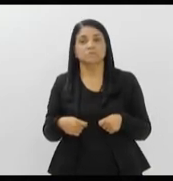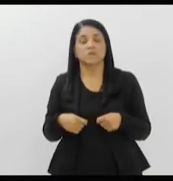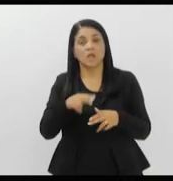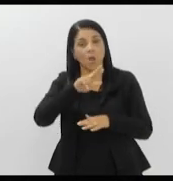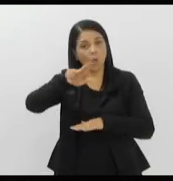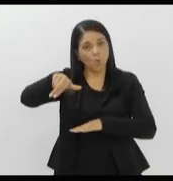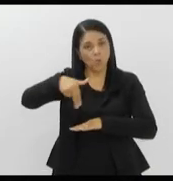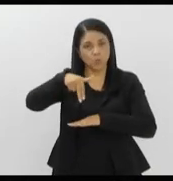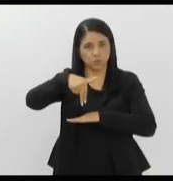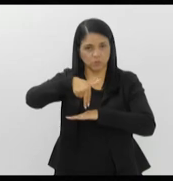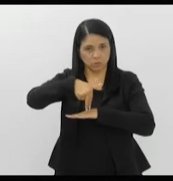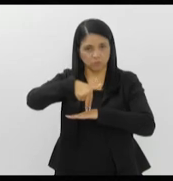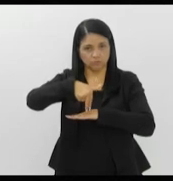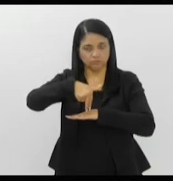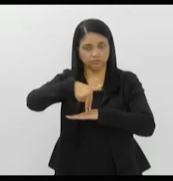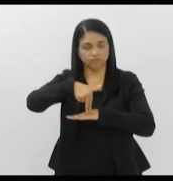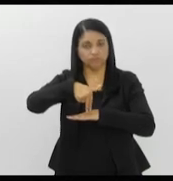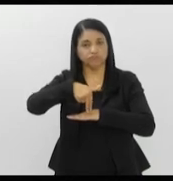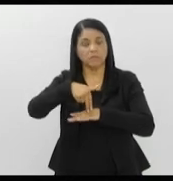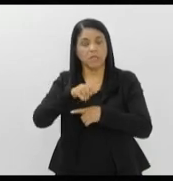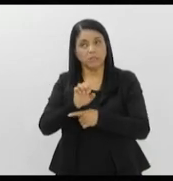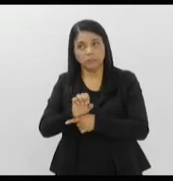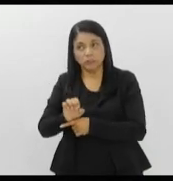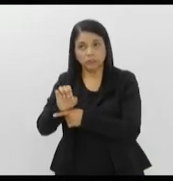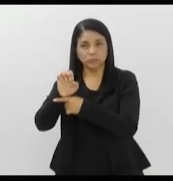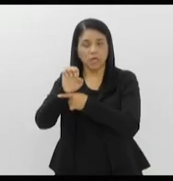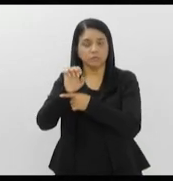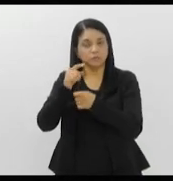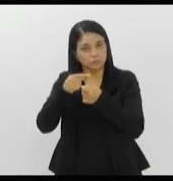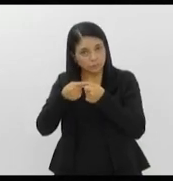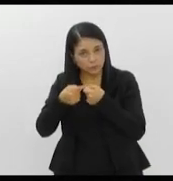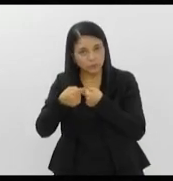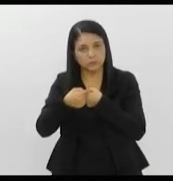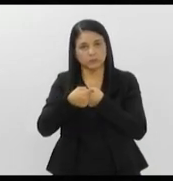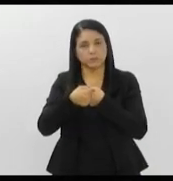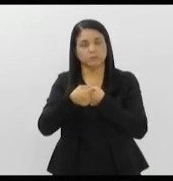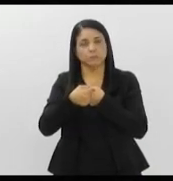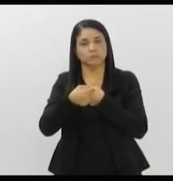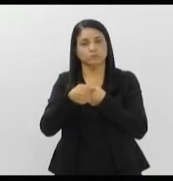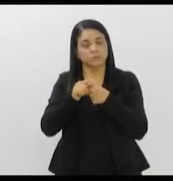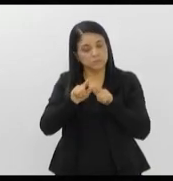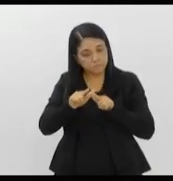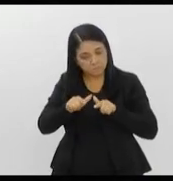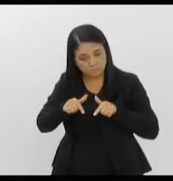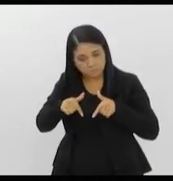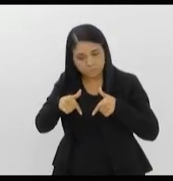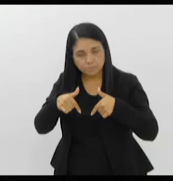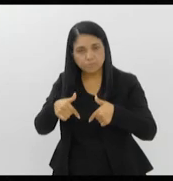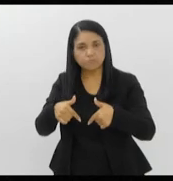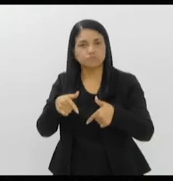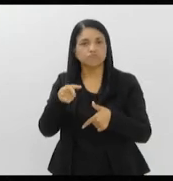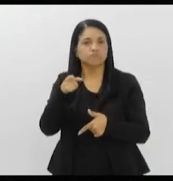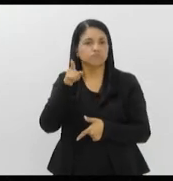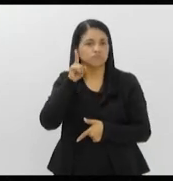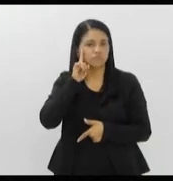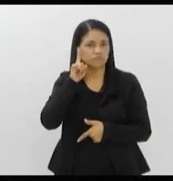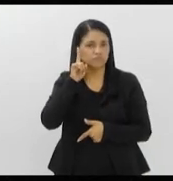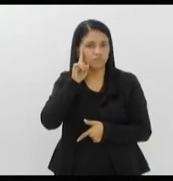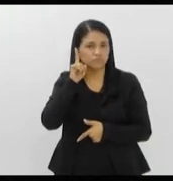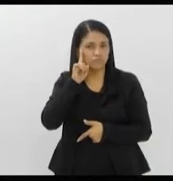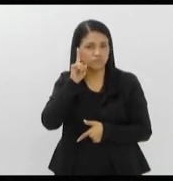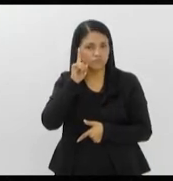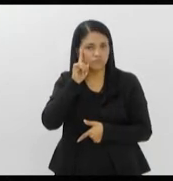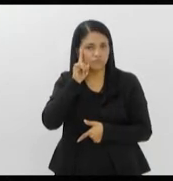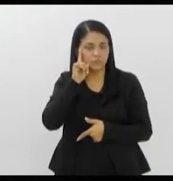União, estados e municípios se dediquem dioturnamente a